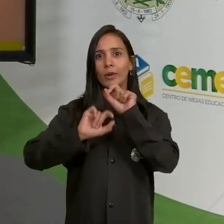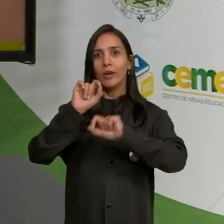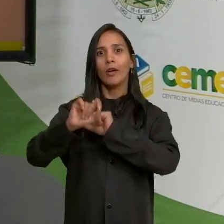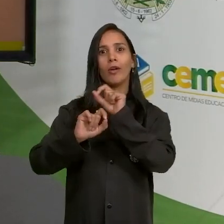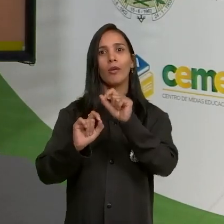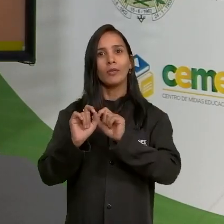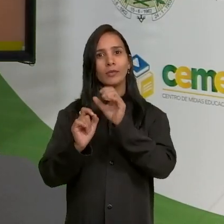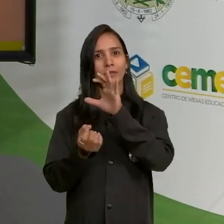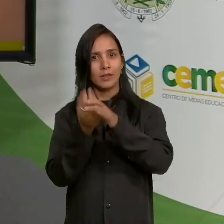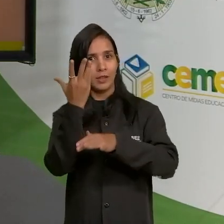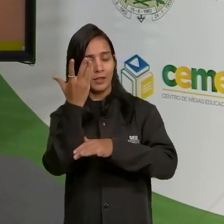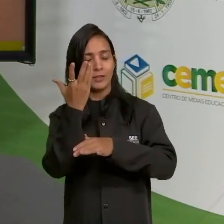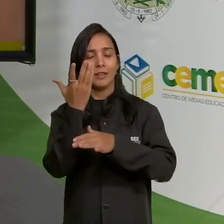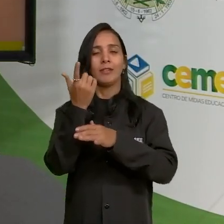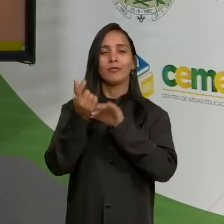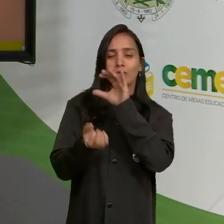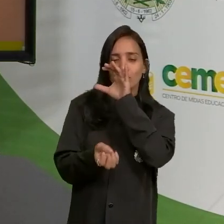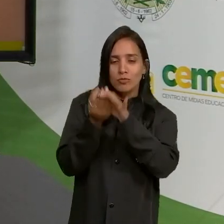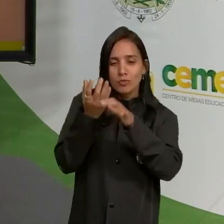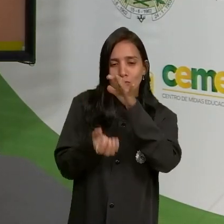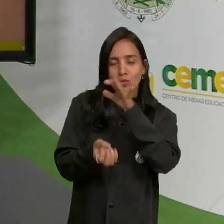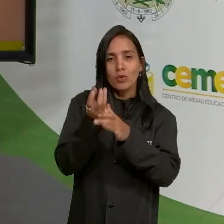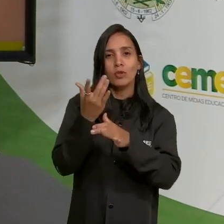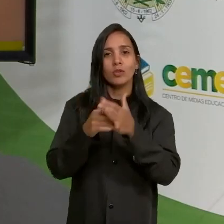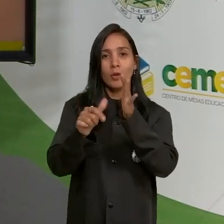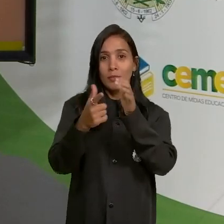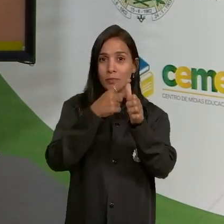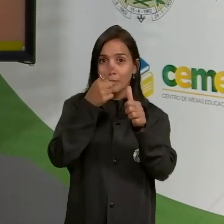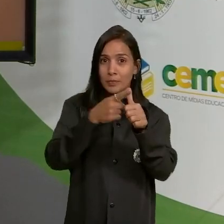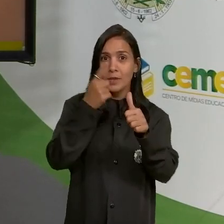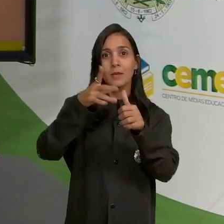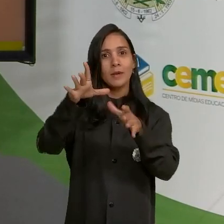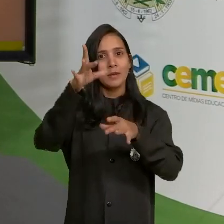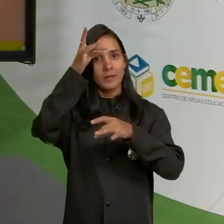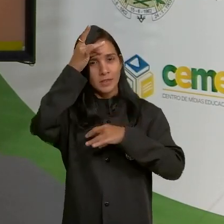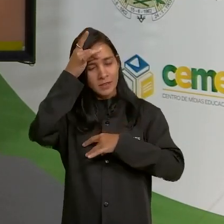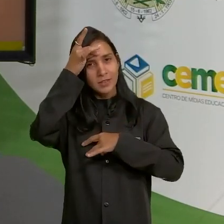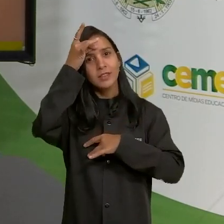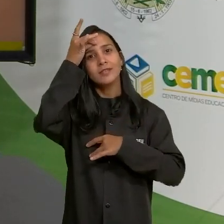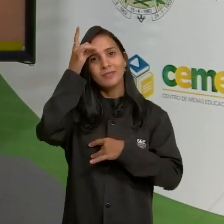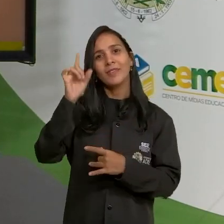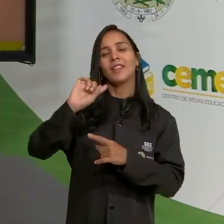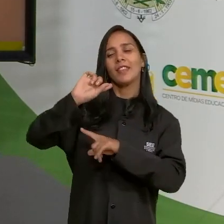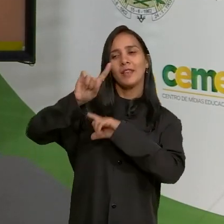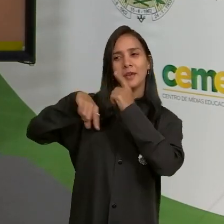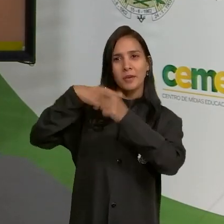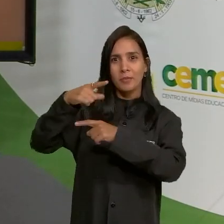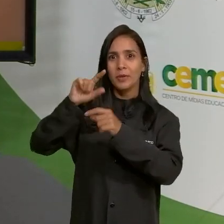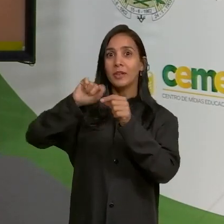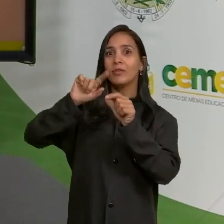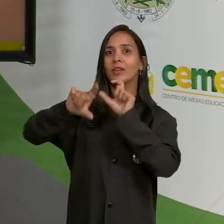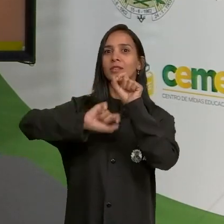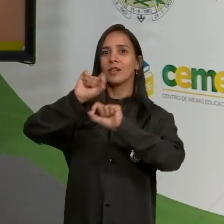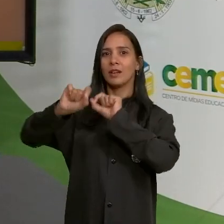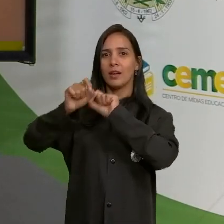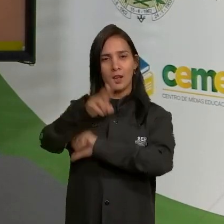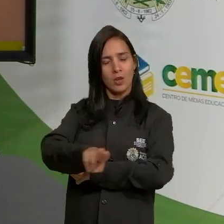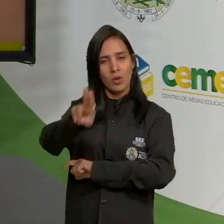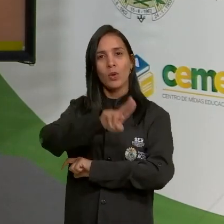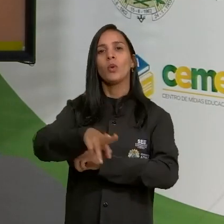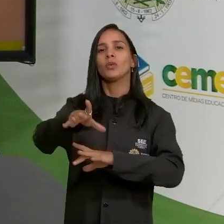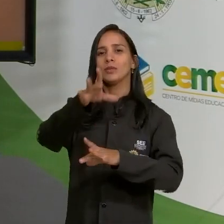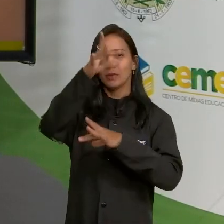essa criação e inventa o primeiro personagem. Então, ele vai fazer ali o personagem